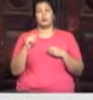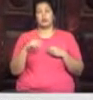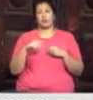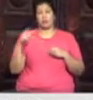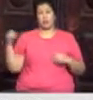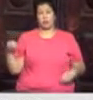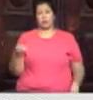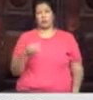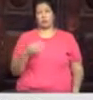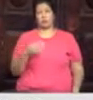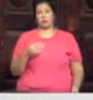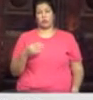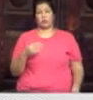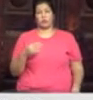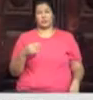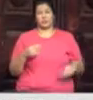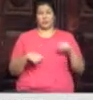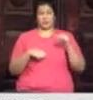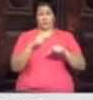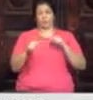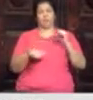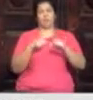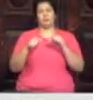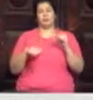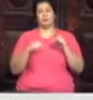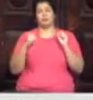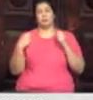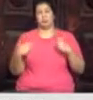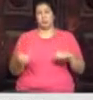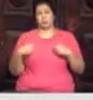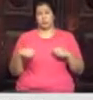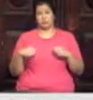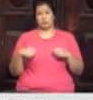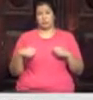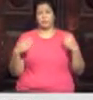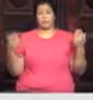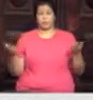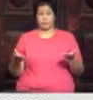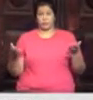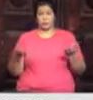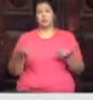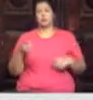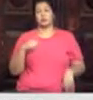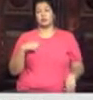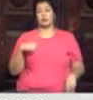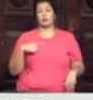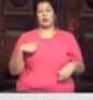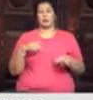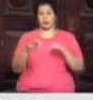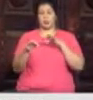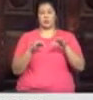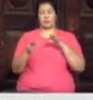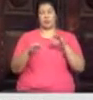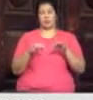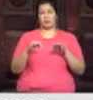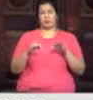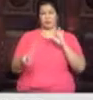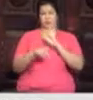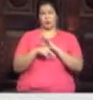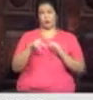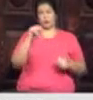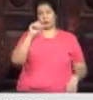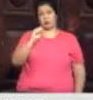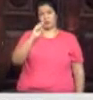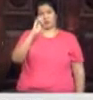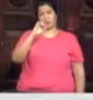o antigo supletivo SES, o Centro de Estudos Supletivos, hoje conhecido como Rede SEJA, e que faz a educação de jovens e